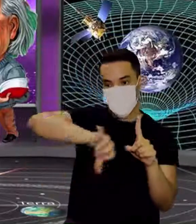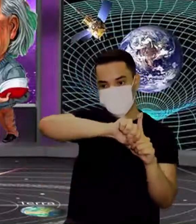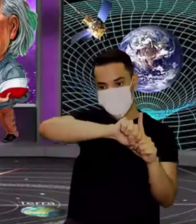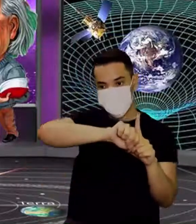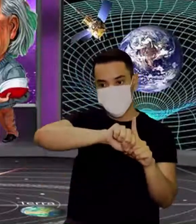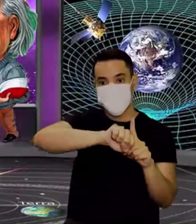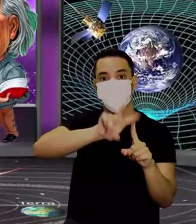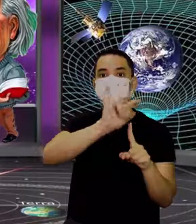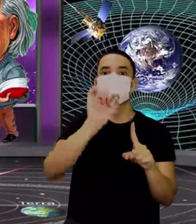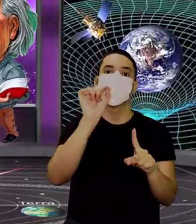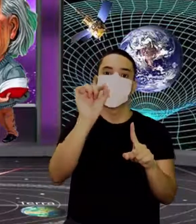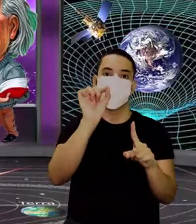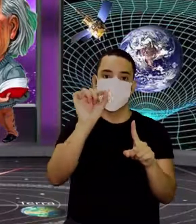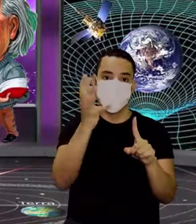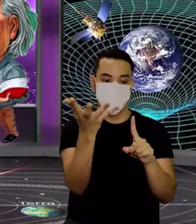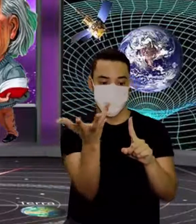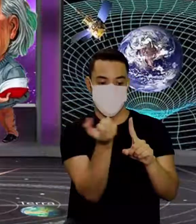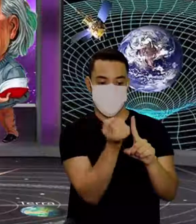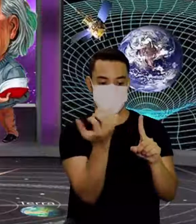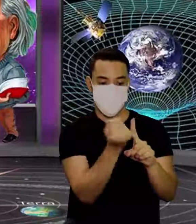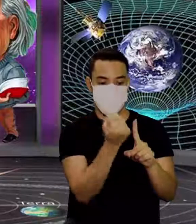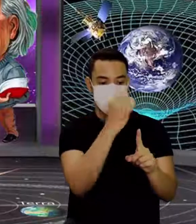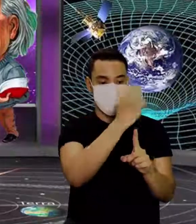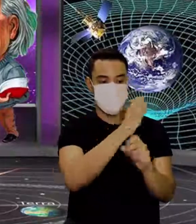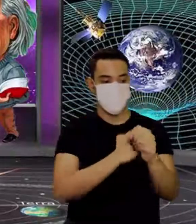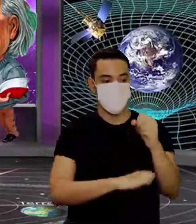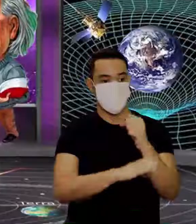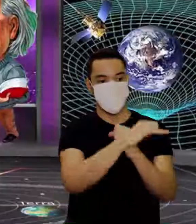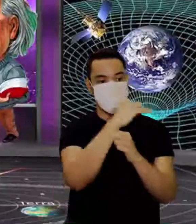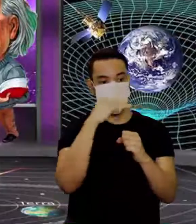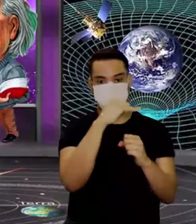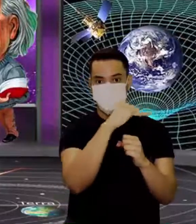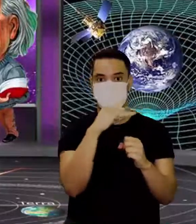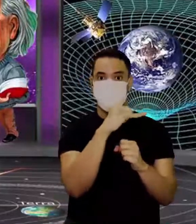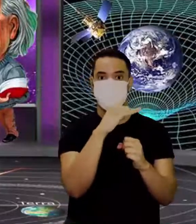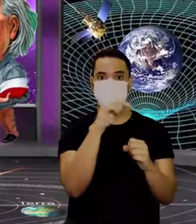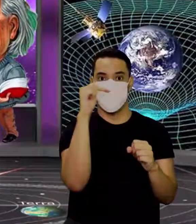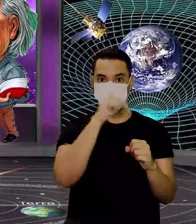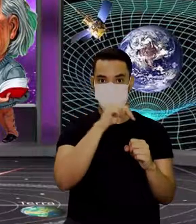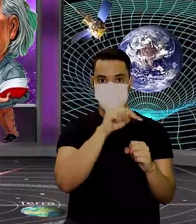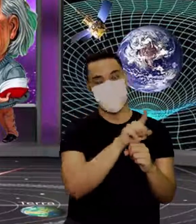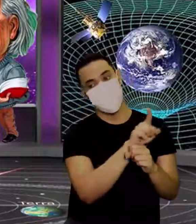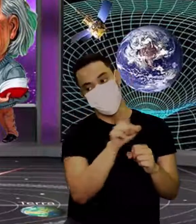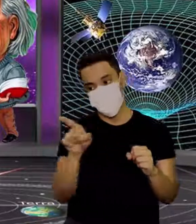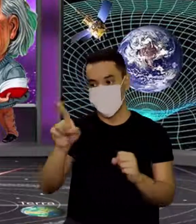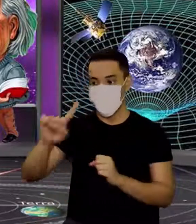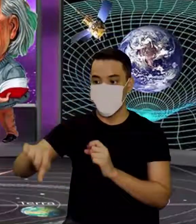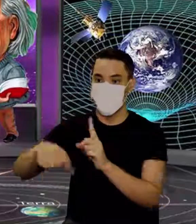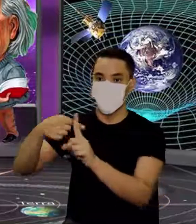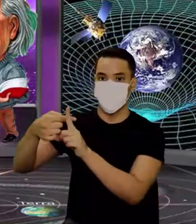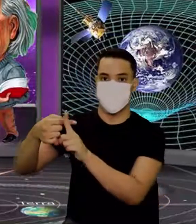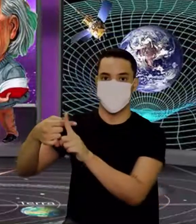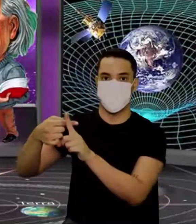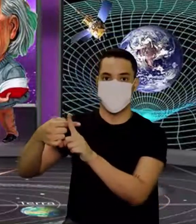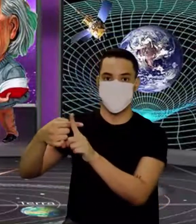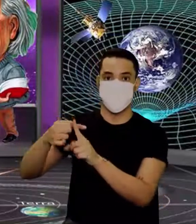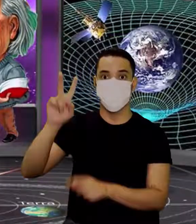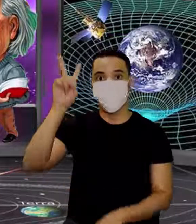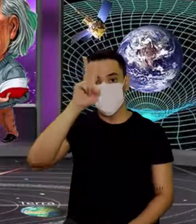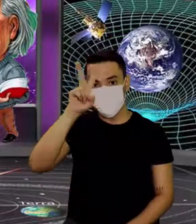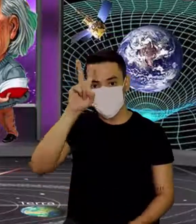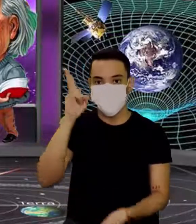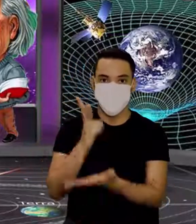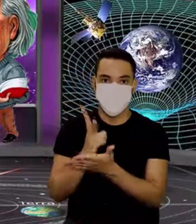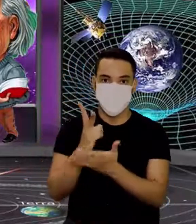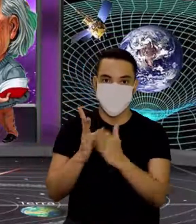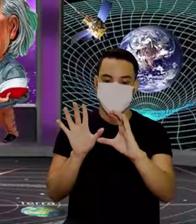se recebe negativo, fica eletrizado negativamente. Lembrando que o próton e o nêutron, que está lá no núcleo, né,